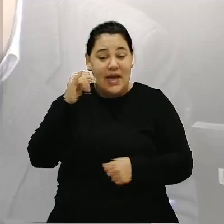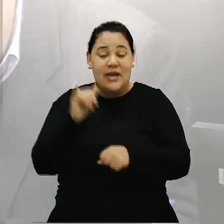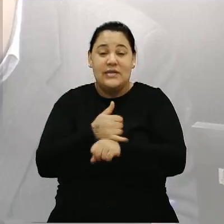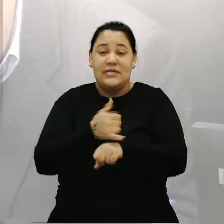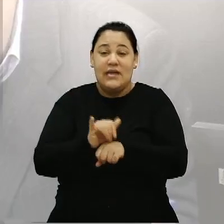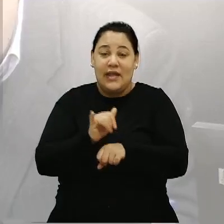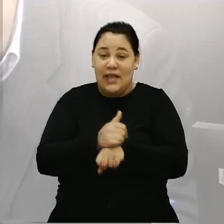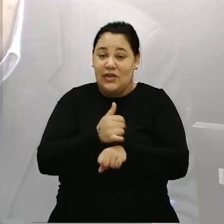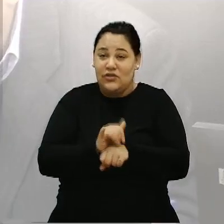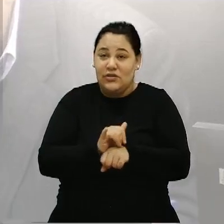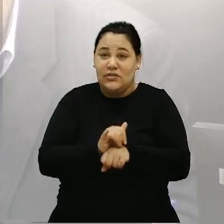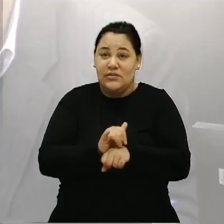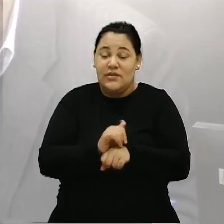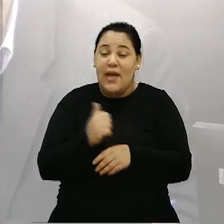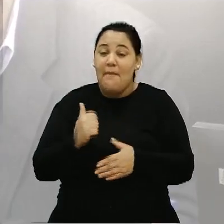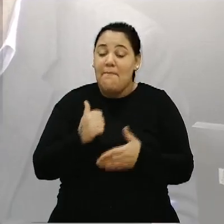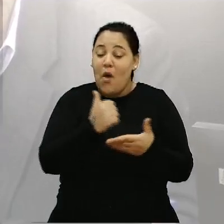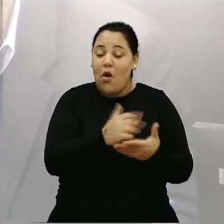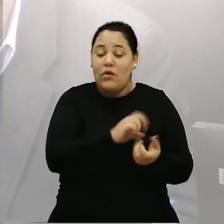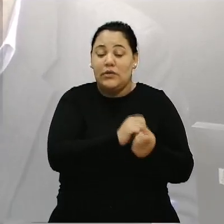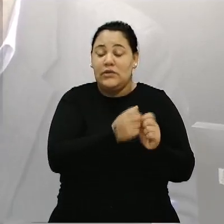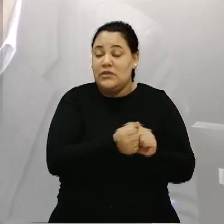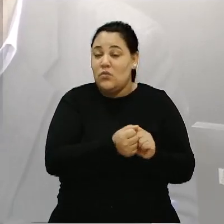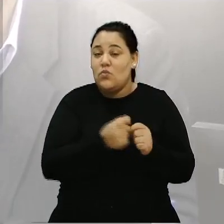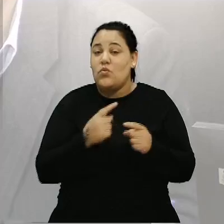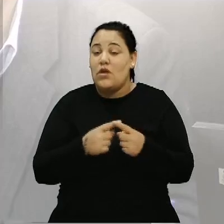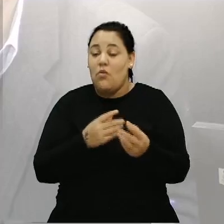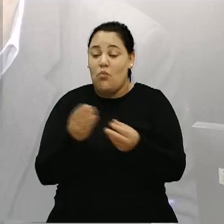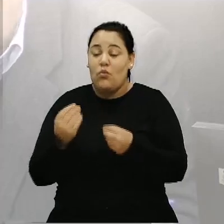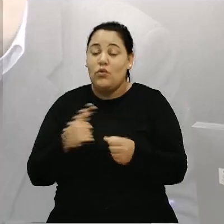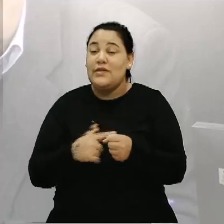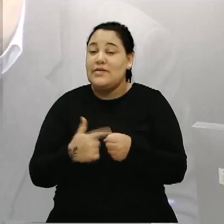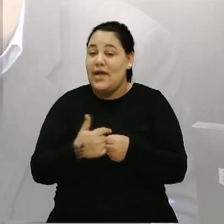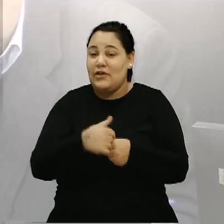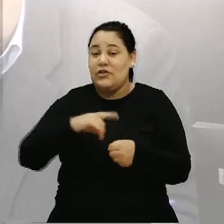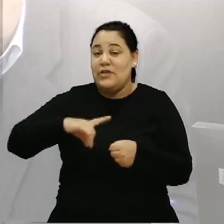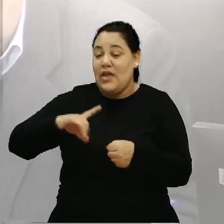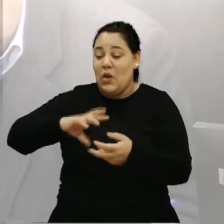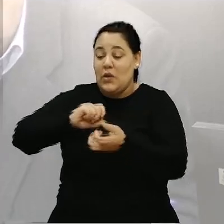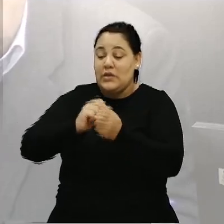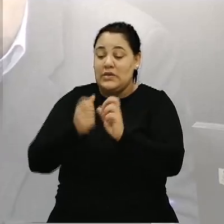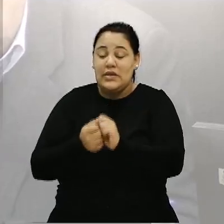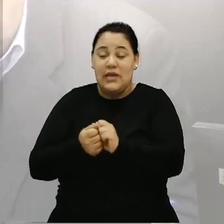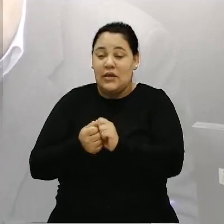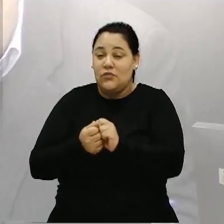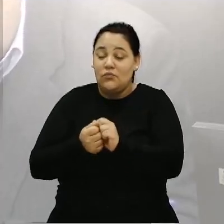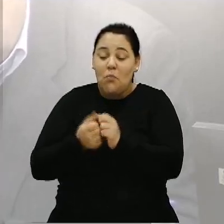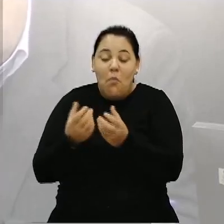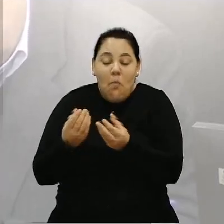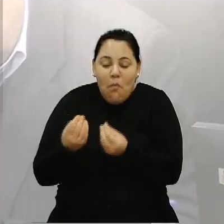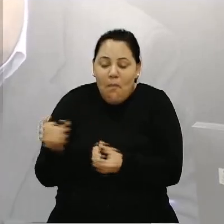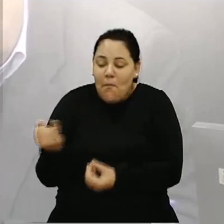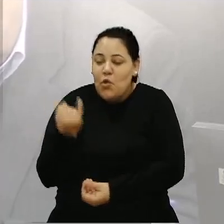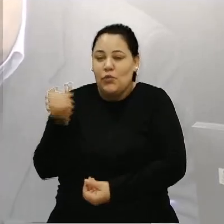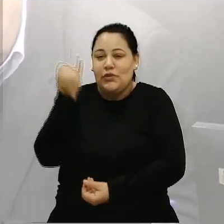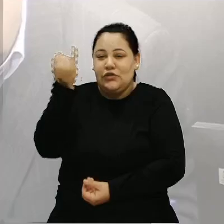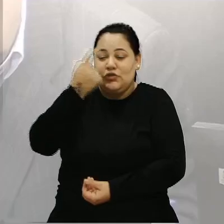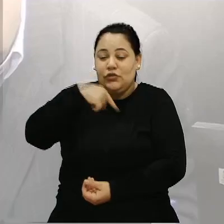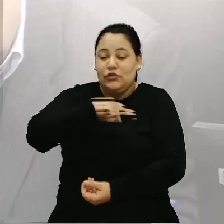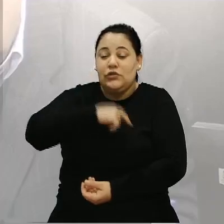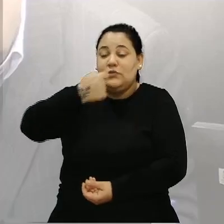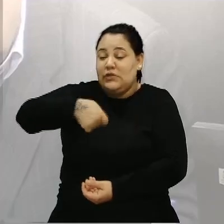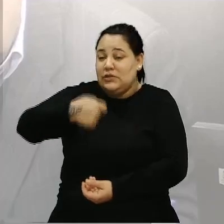artesão, porque muitas cidades, têm no artesanato algo extremamente importante e Caxias do Sul precisa cada vez